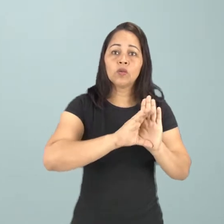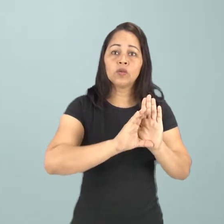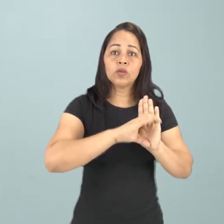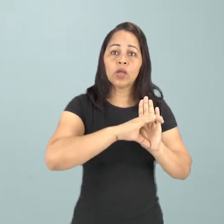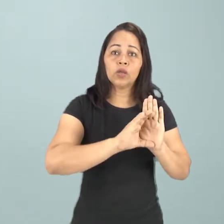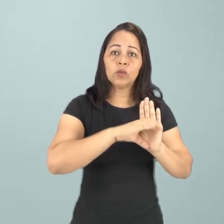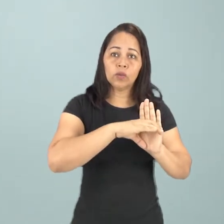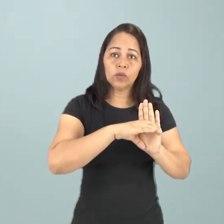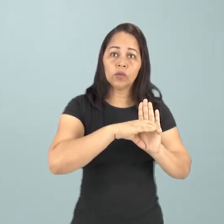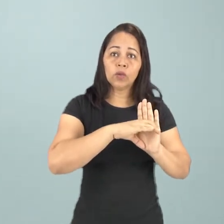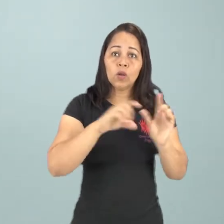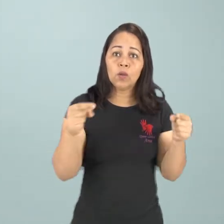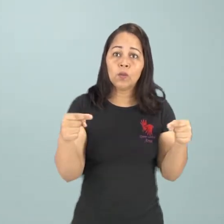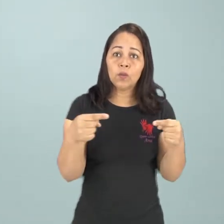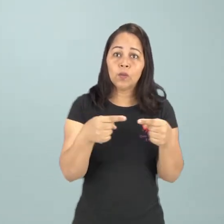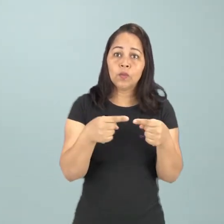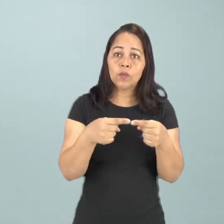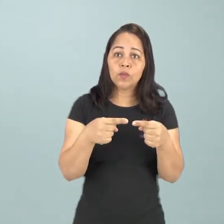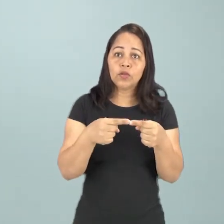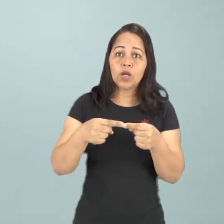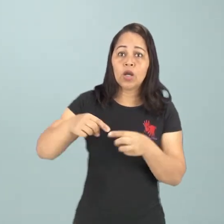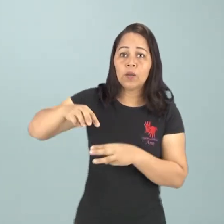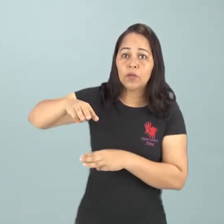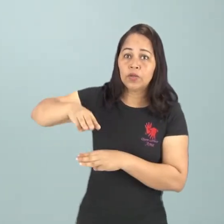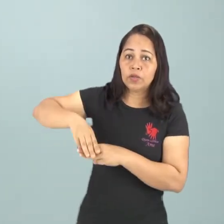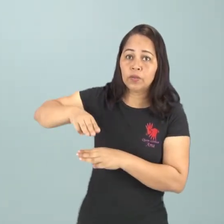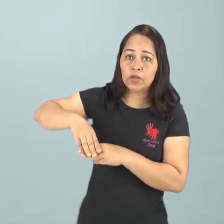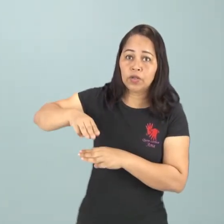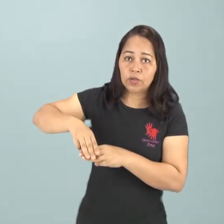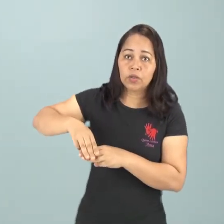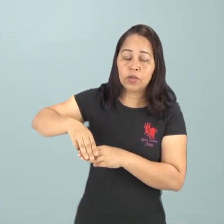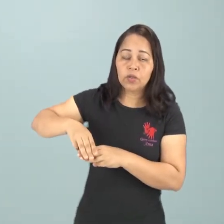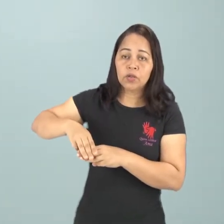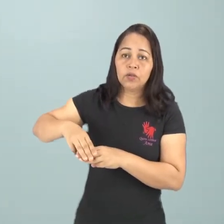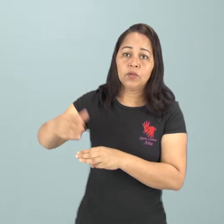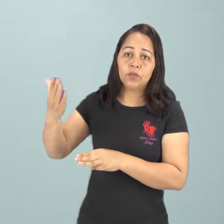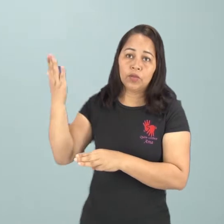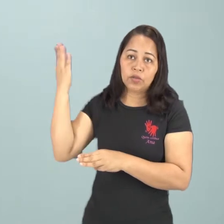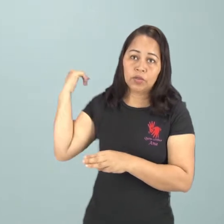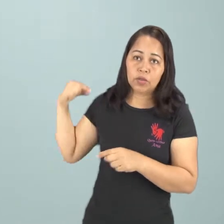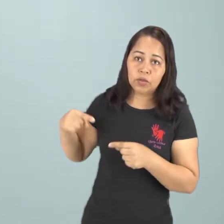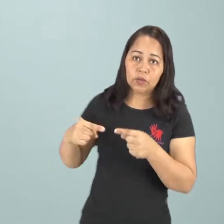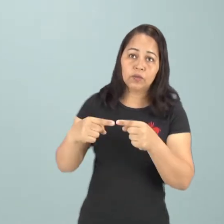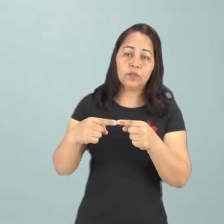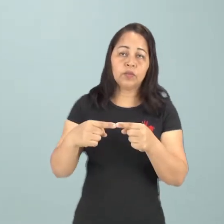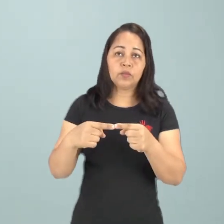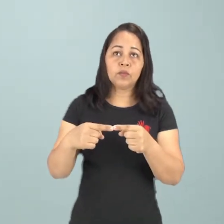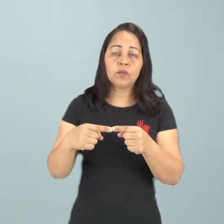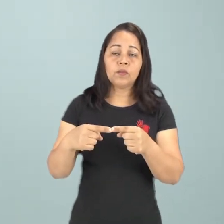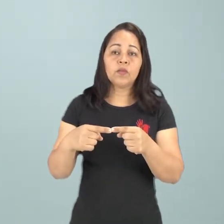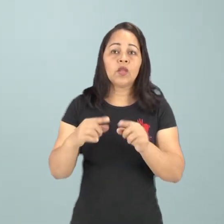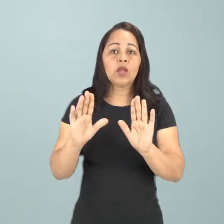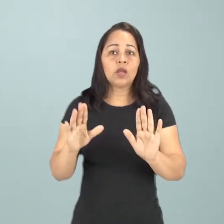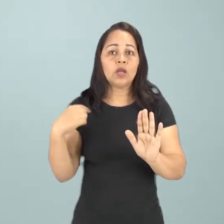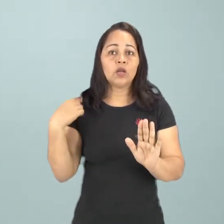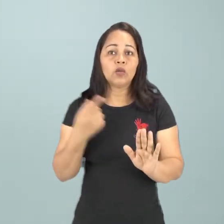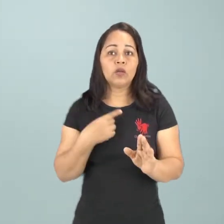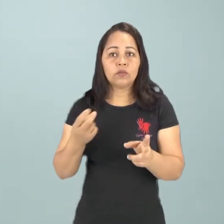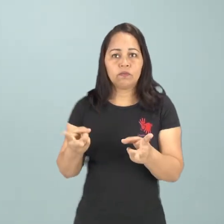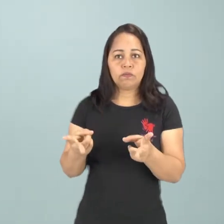matemáticos envolvidos e utilizados para aquela época, né? E aí nós